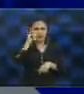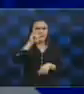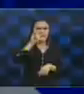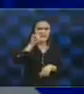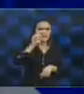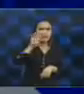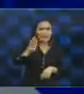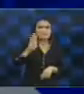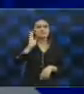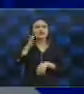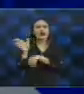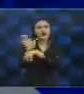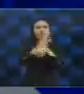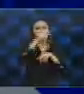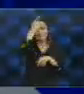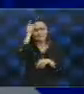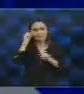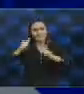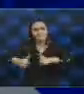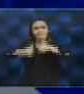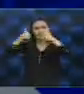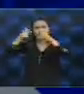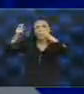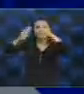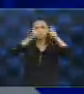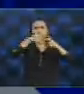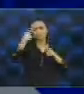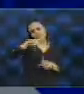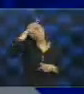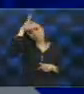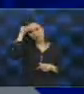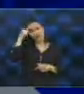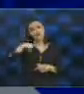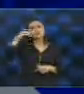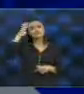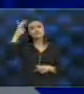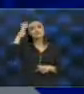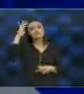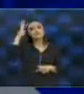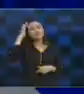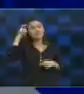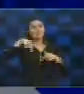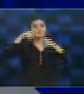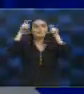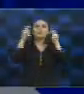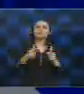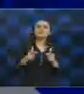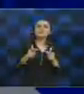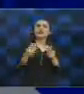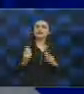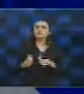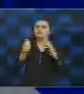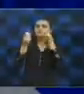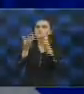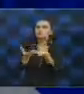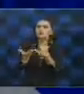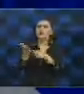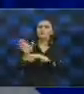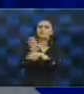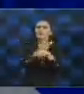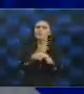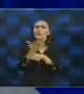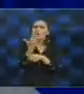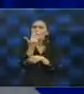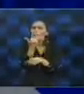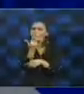cada vez mais a nossa posição no conserto das capitais. Eu sonho com a cidade pavimentada nos moldes, que são